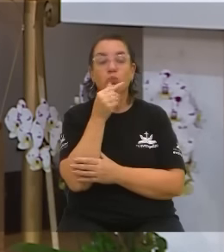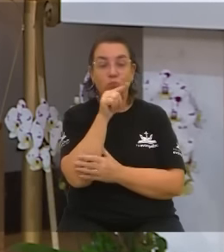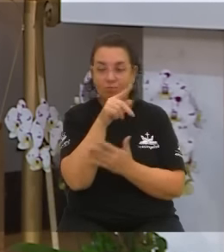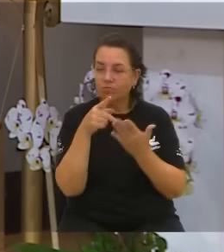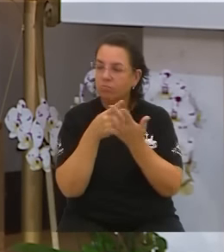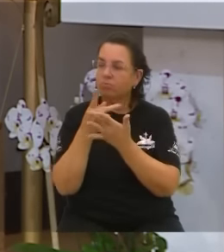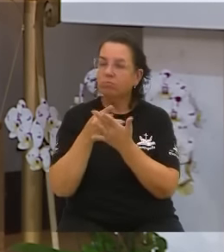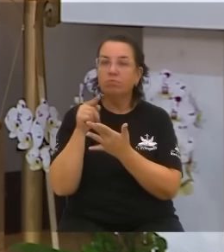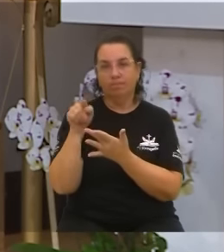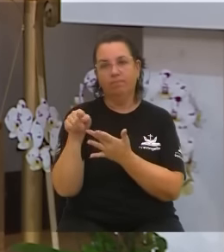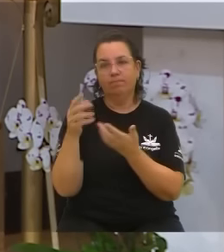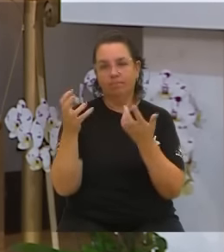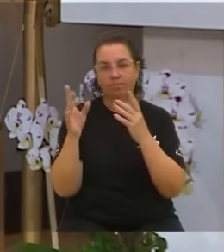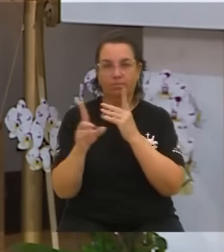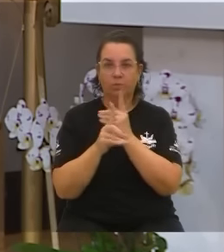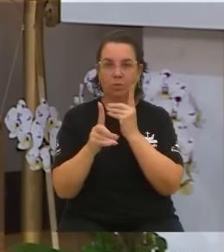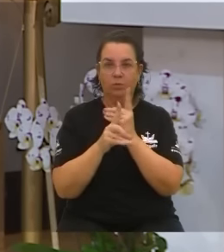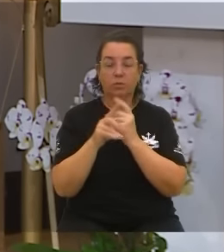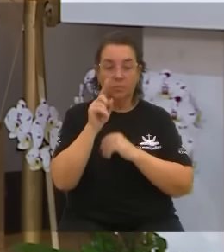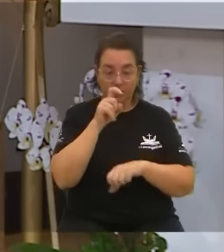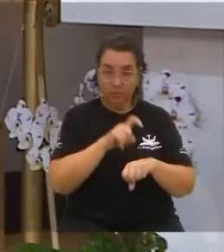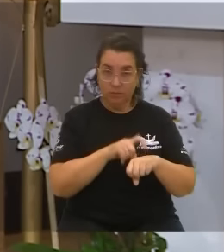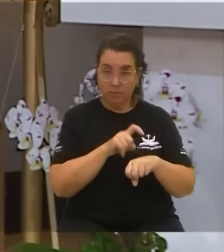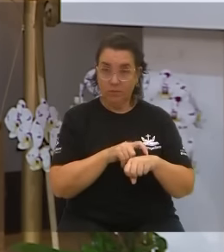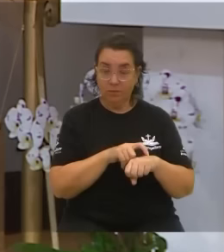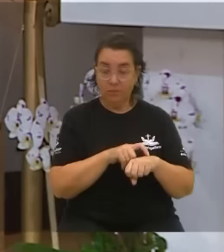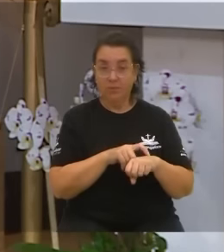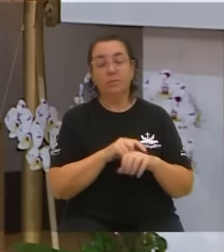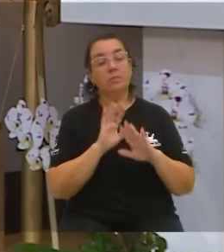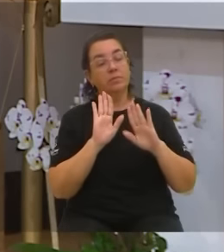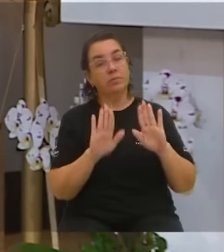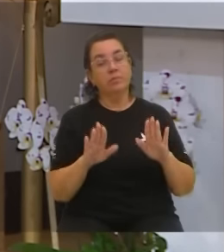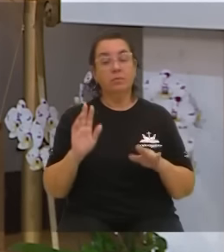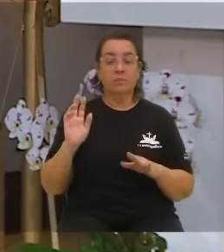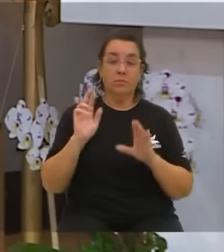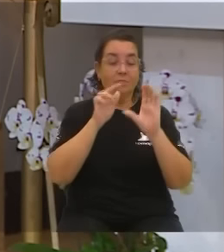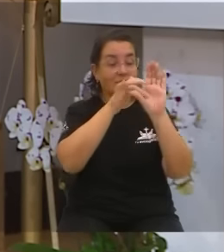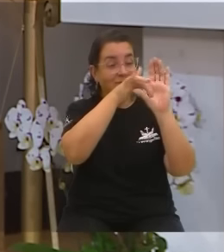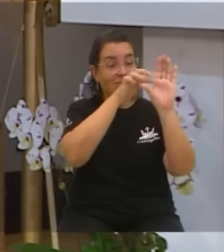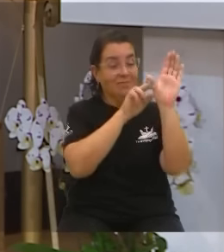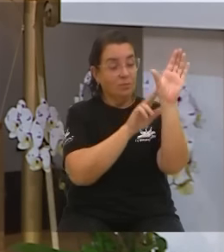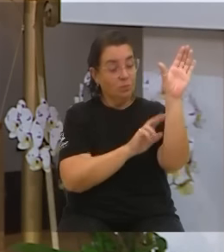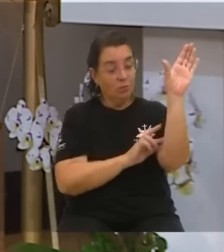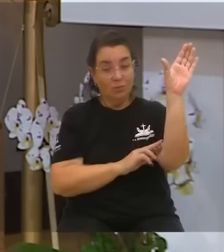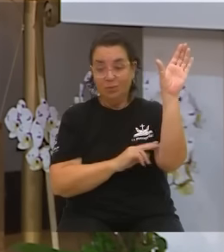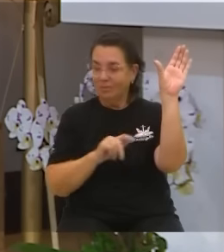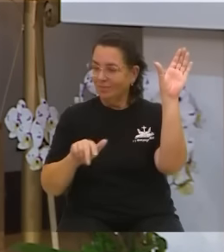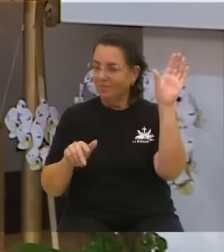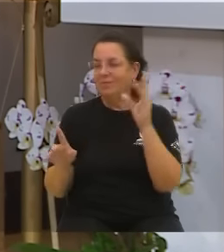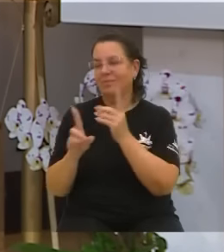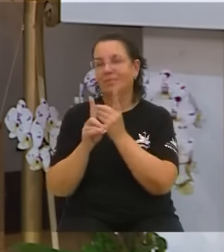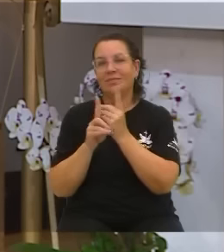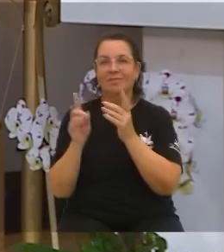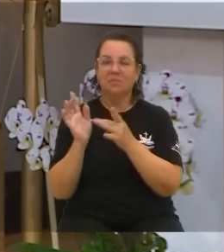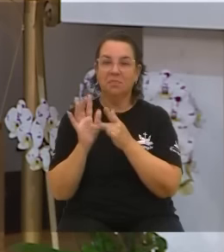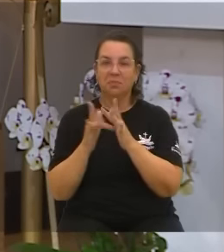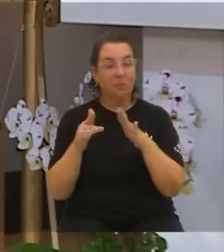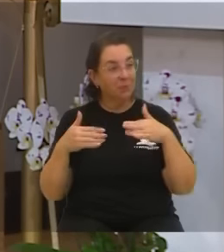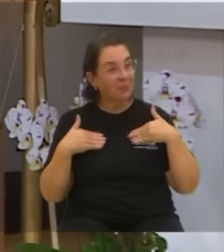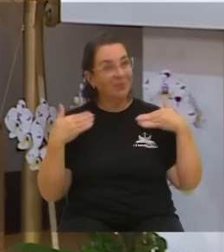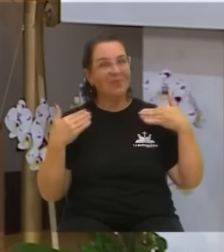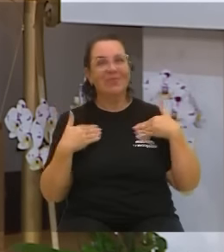buscava. Naquele momento, Ele desceu depressa. Quer dizer,